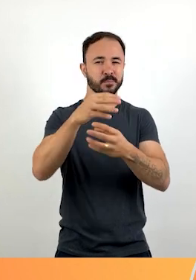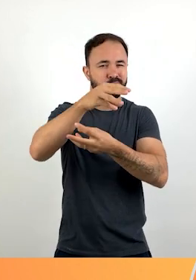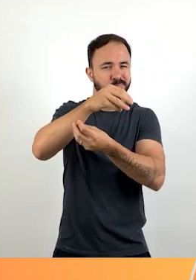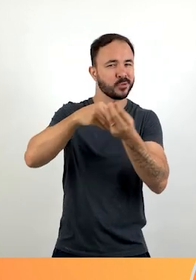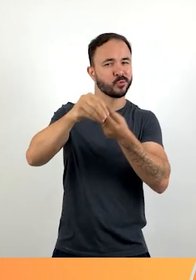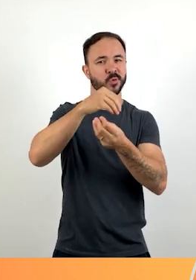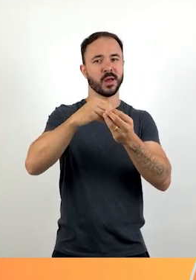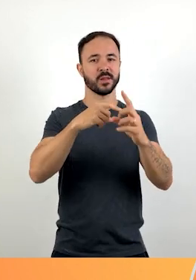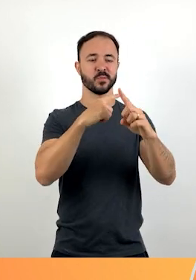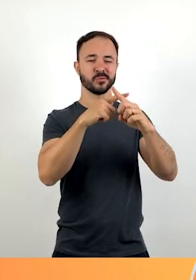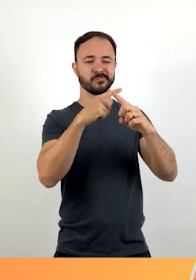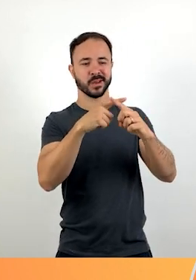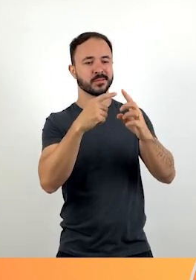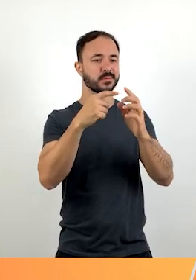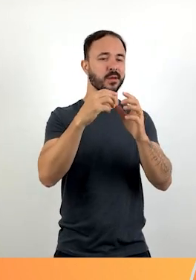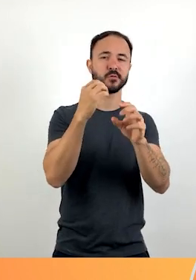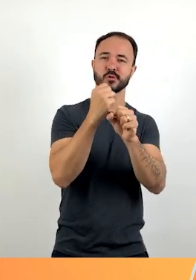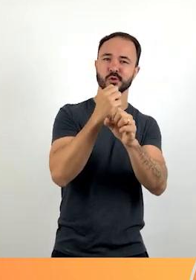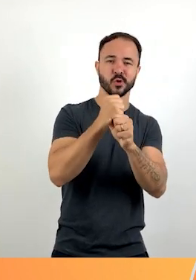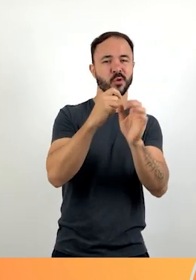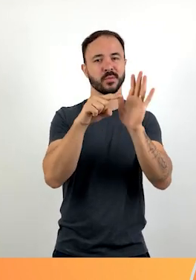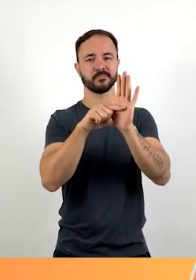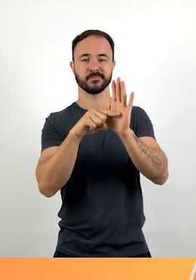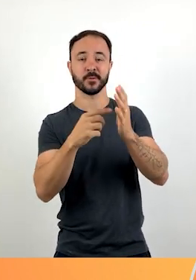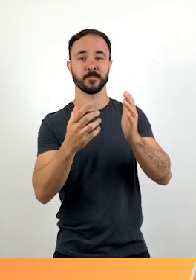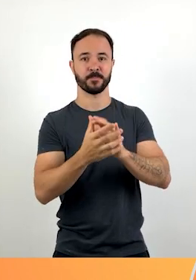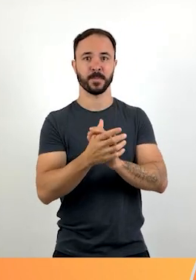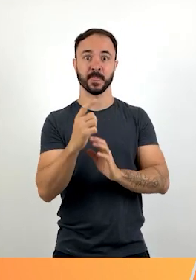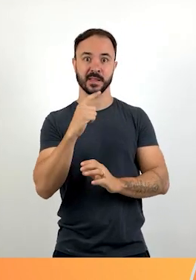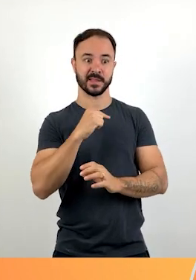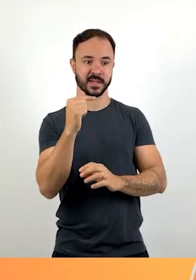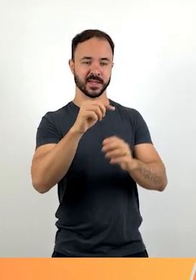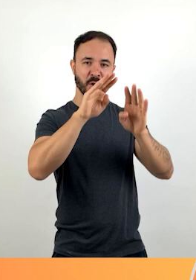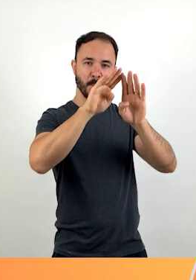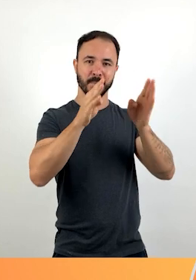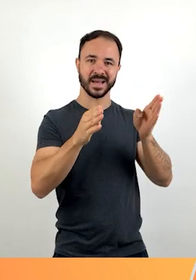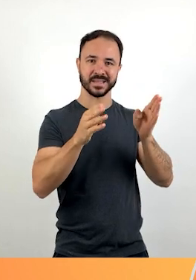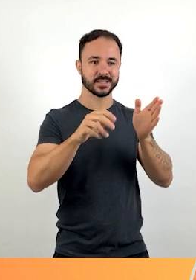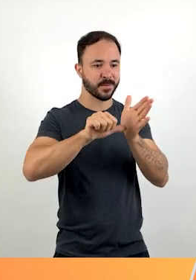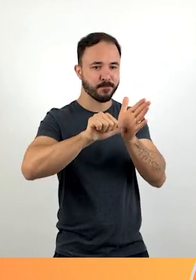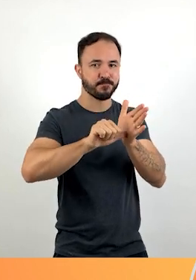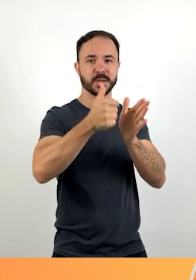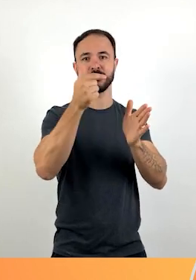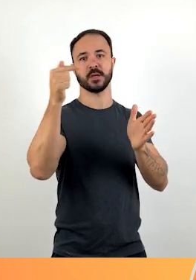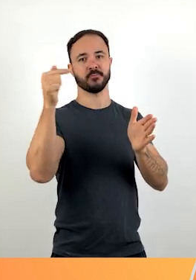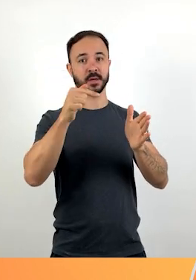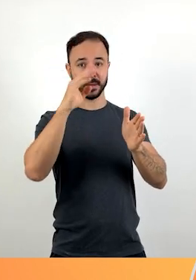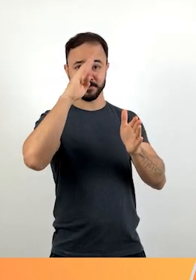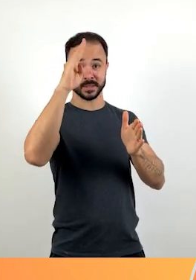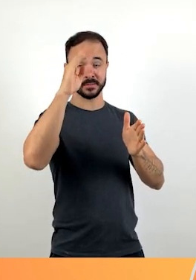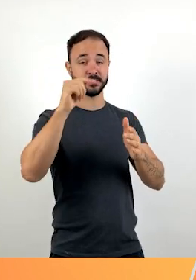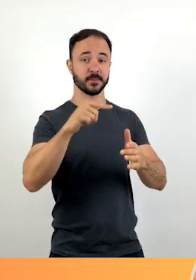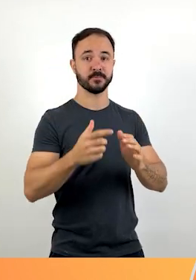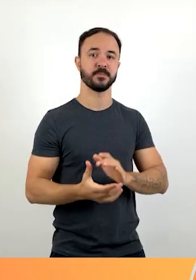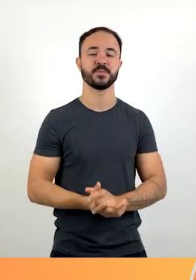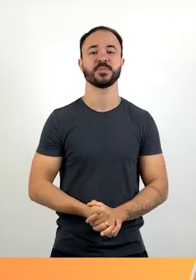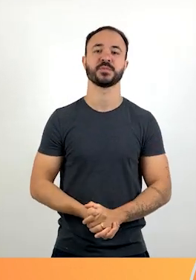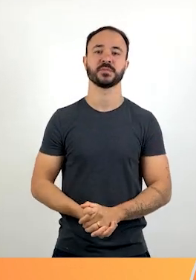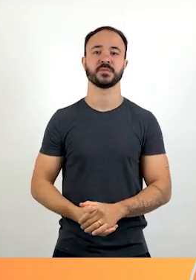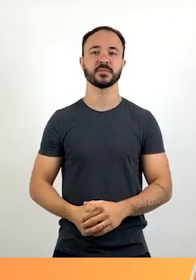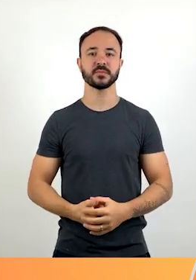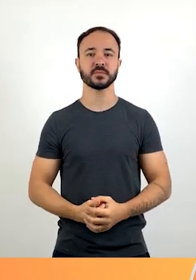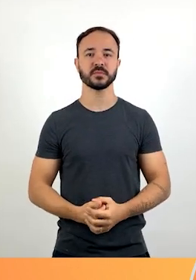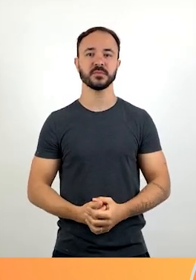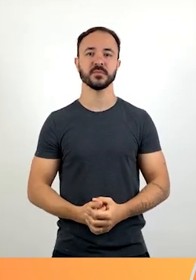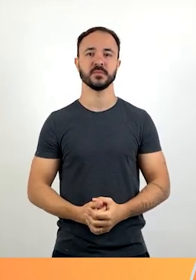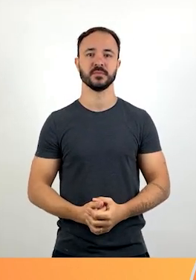multiplicação. Como esses aqui estão entre parênteses, vamos resolver eles primeiro. Então, 1 sobre 2 menos 5 sobre 2. Muito bom, já que